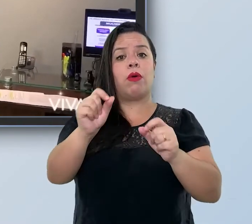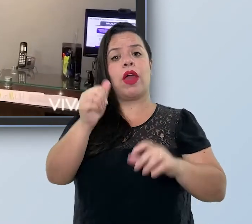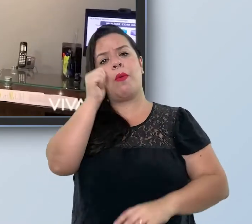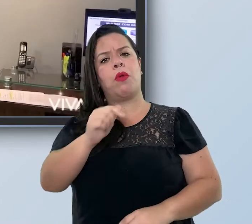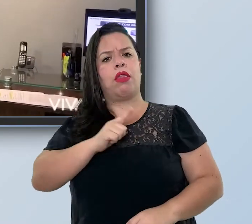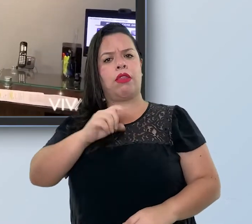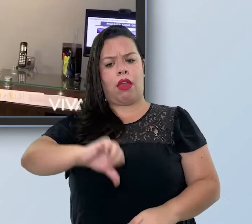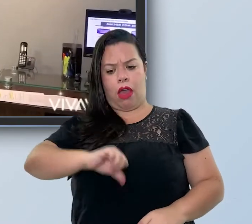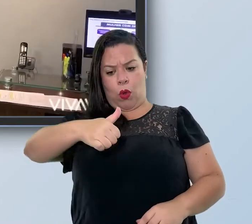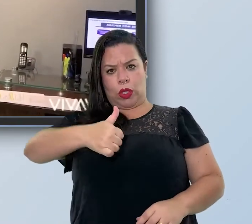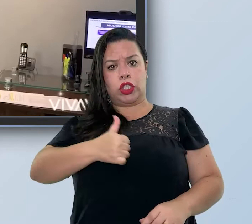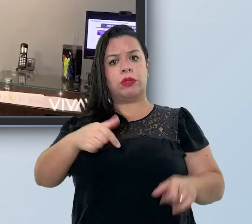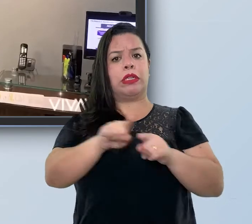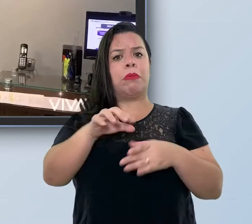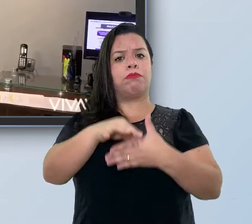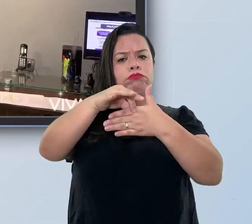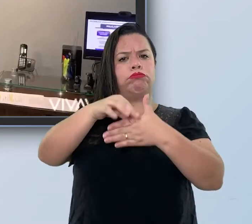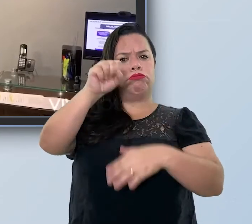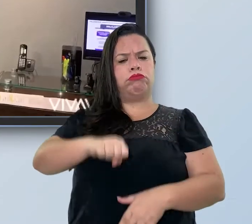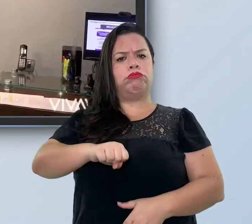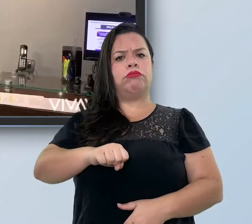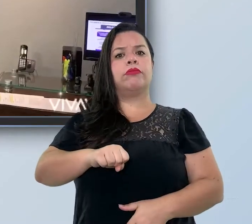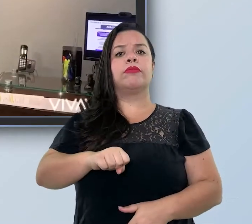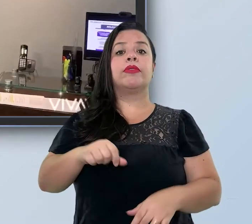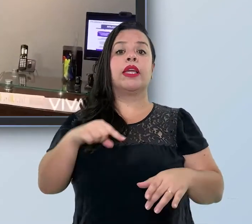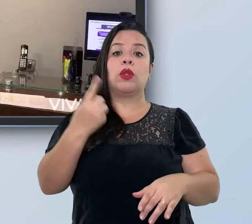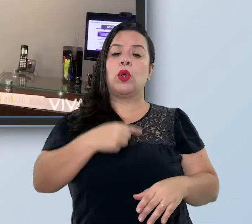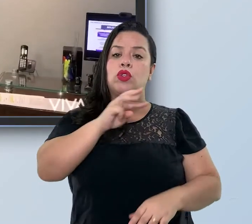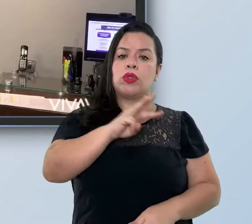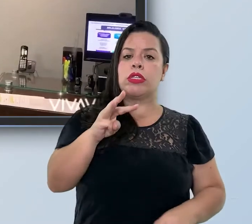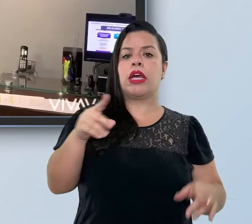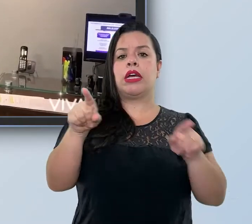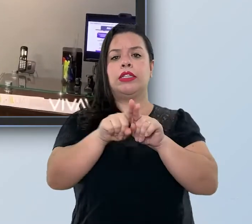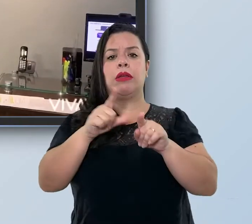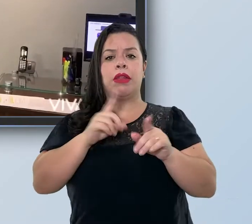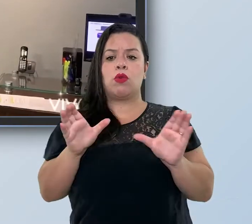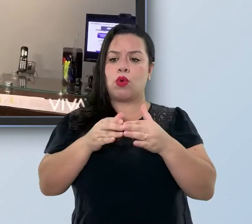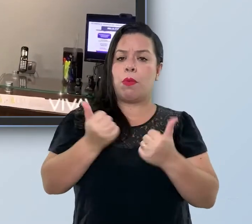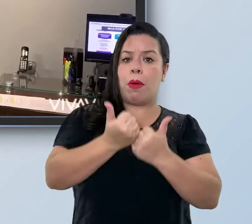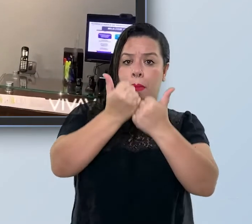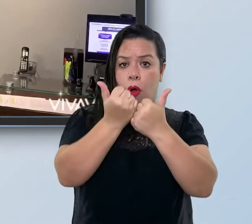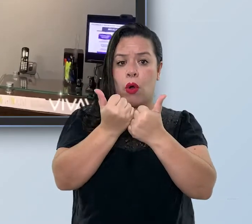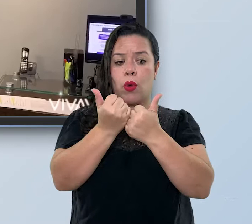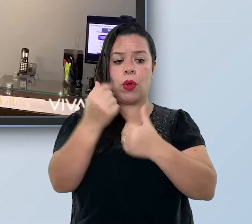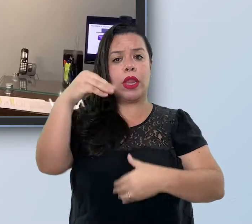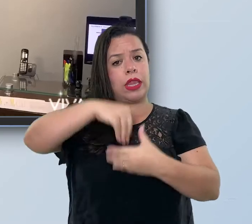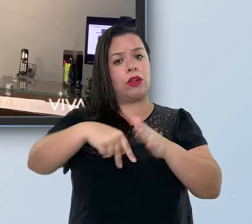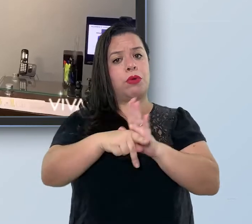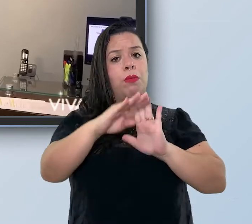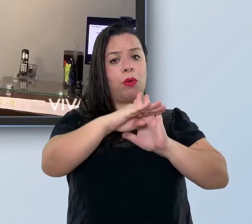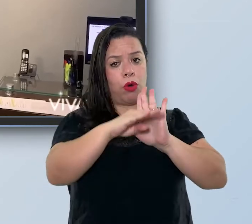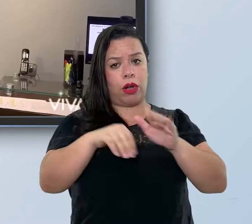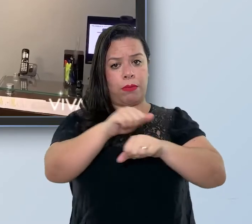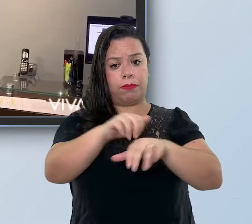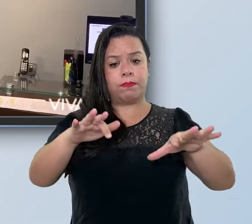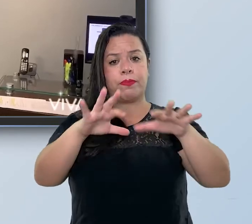a mulher tenha sua autoestima e tenha sua liderança. E através do nosso site, através da nossa rede de apoio, dentro do